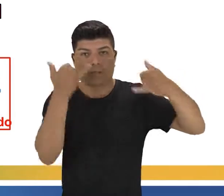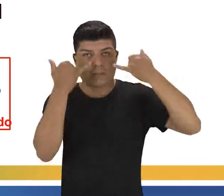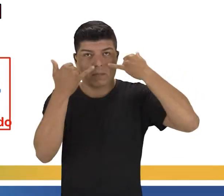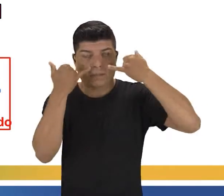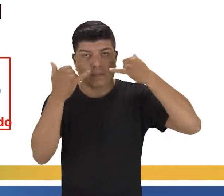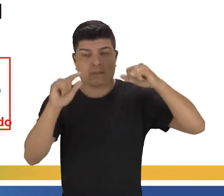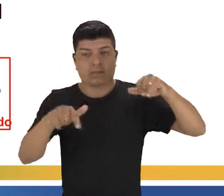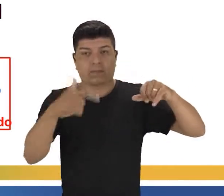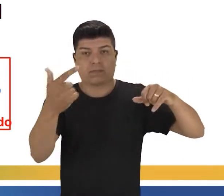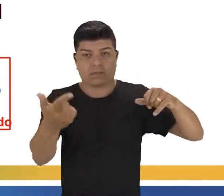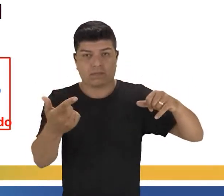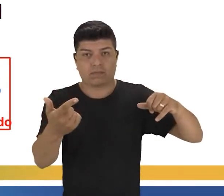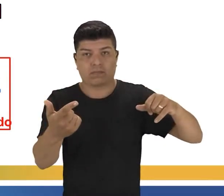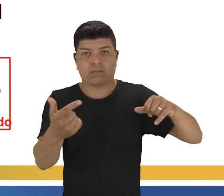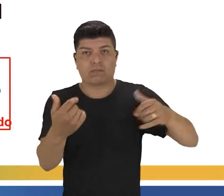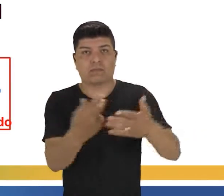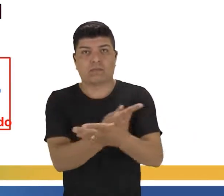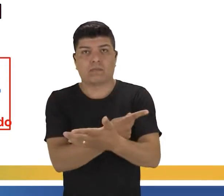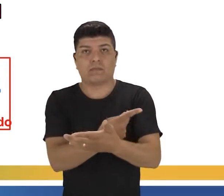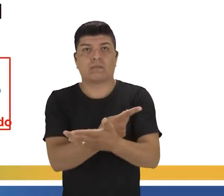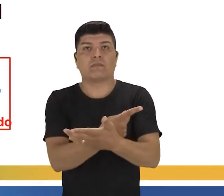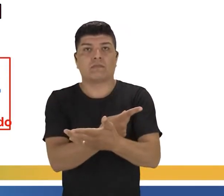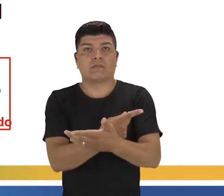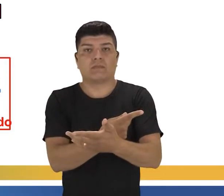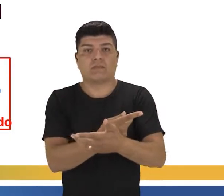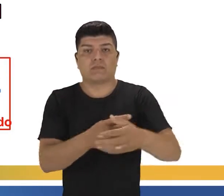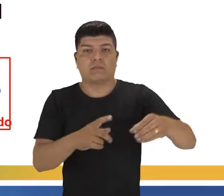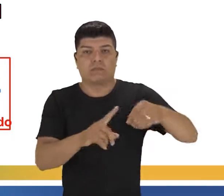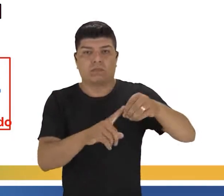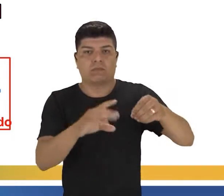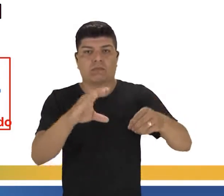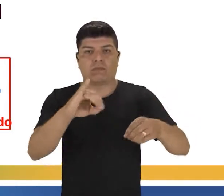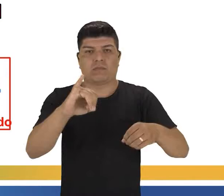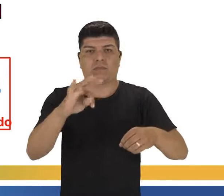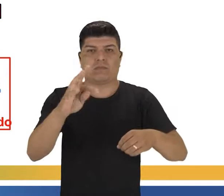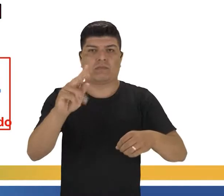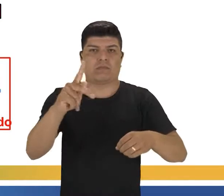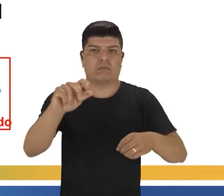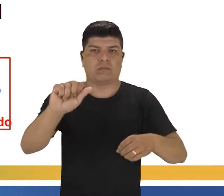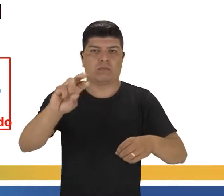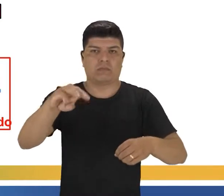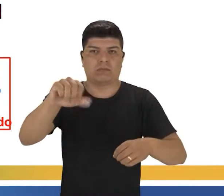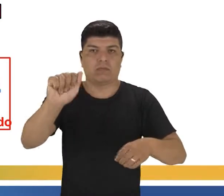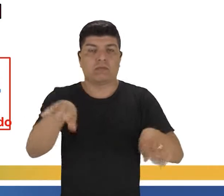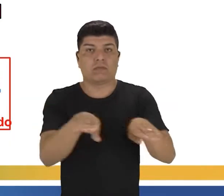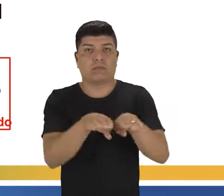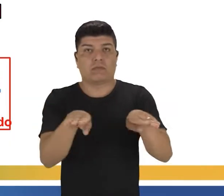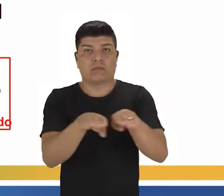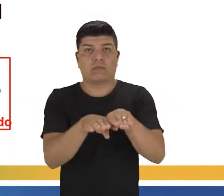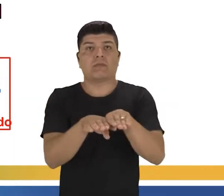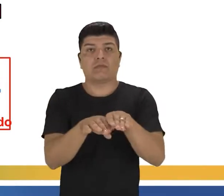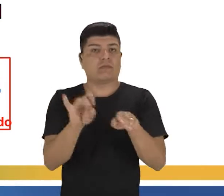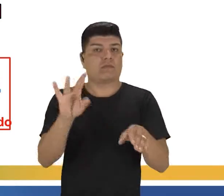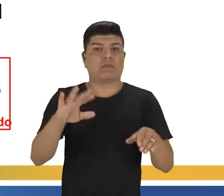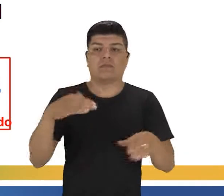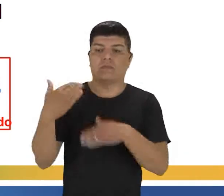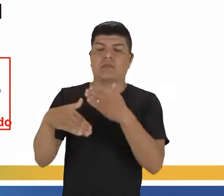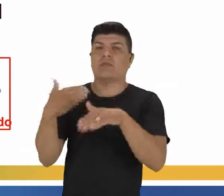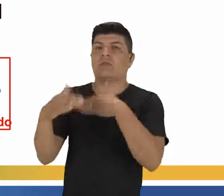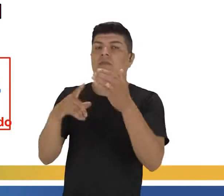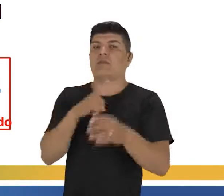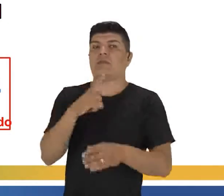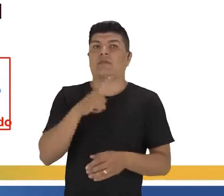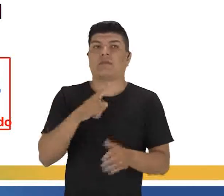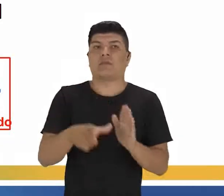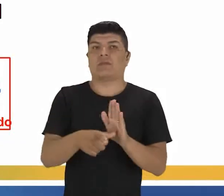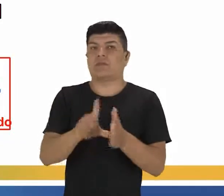mensageiro, após sofrer o processo de splice e sair do citoplasma, ele vai ser então traduzido. Nesse processo eu vou ter, como eu